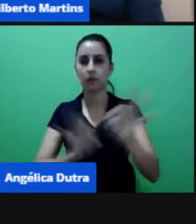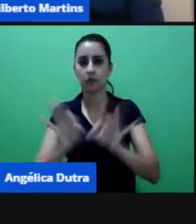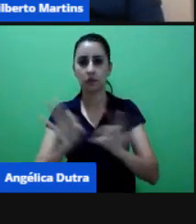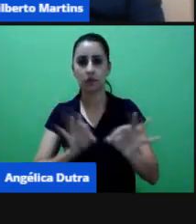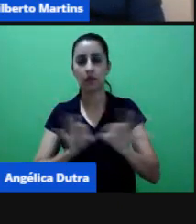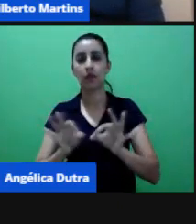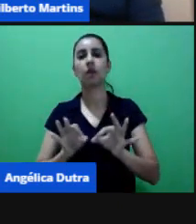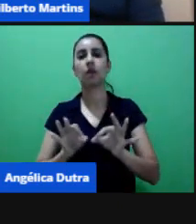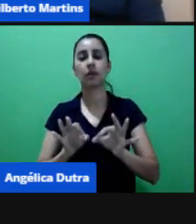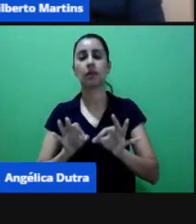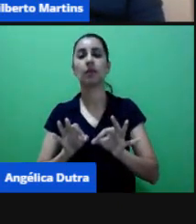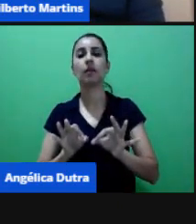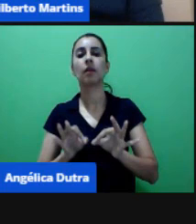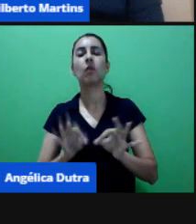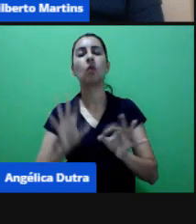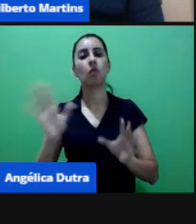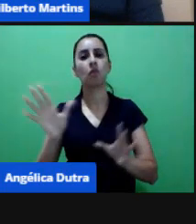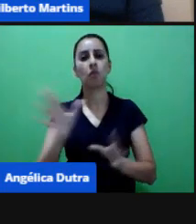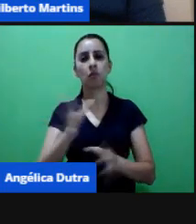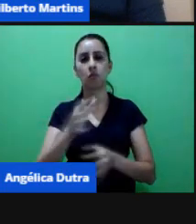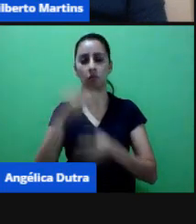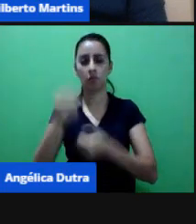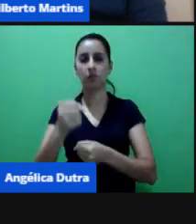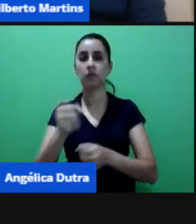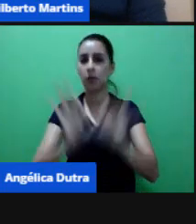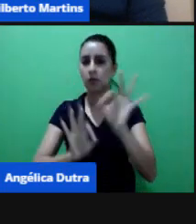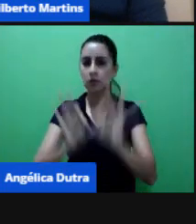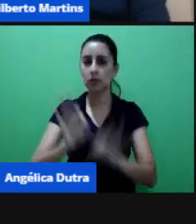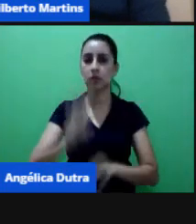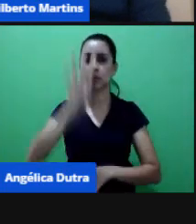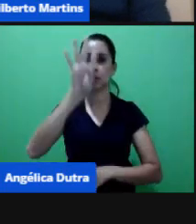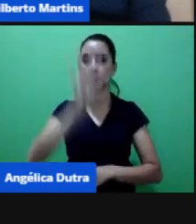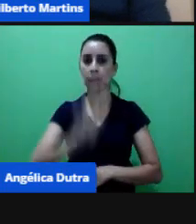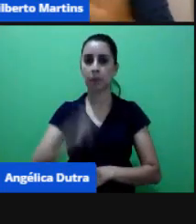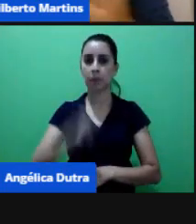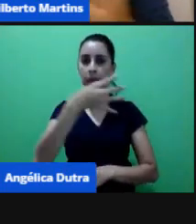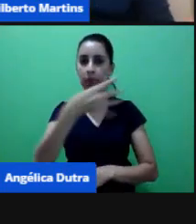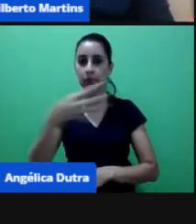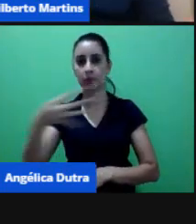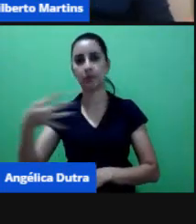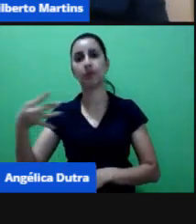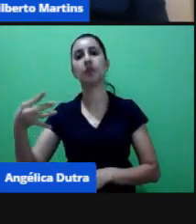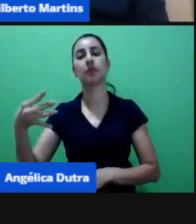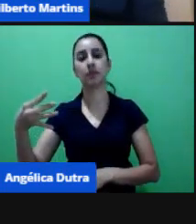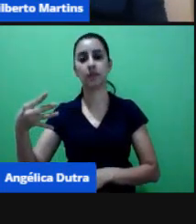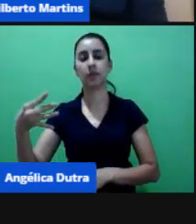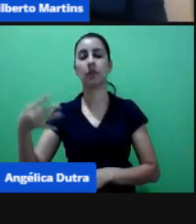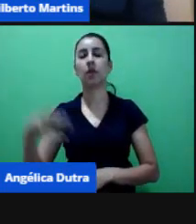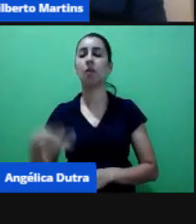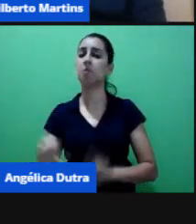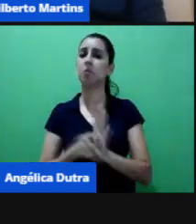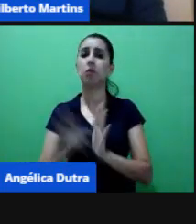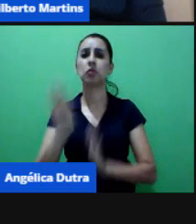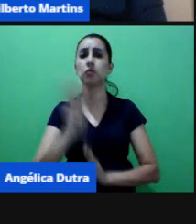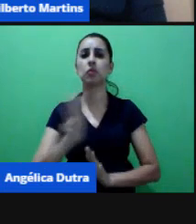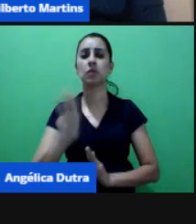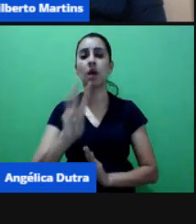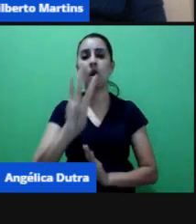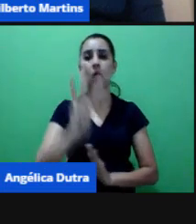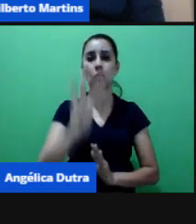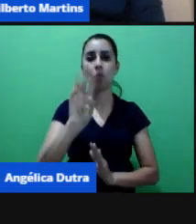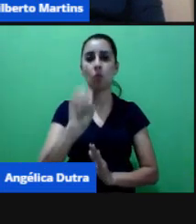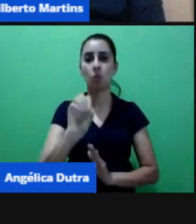fazendo essa tabulação por meio de uma planilha, através de tabelas no Word ou no Excel, para ter